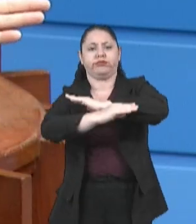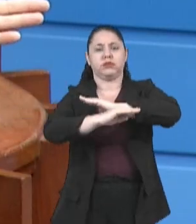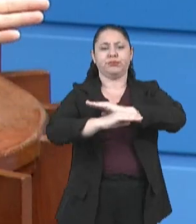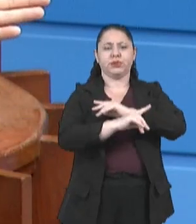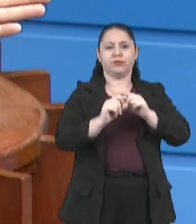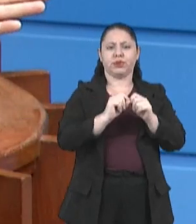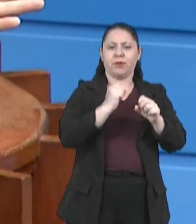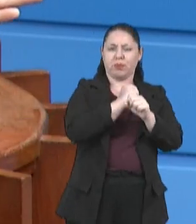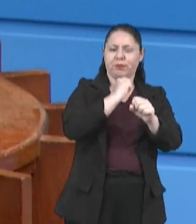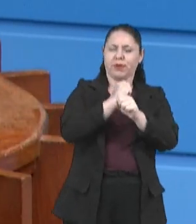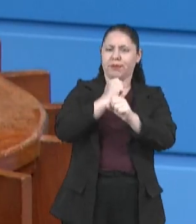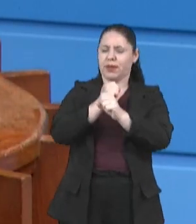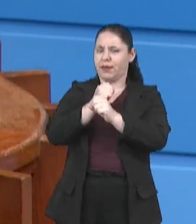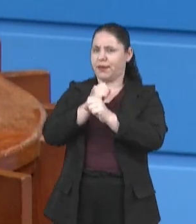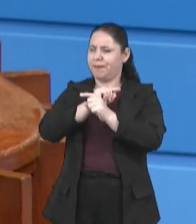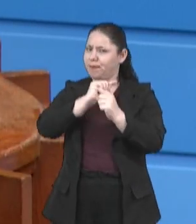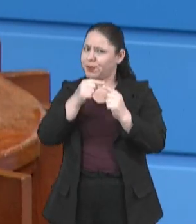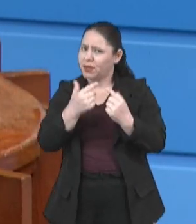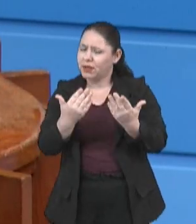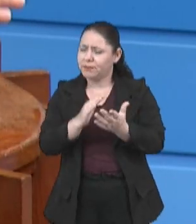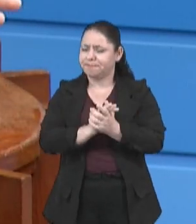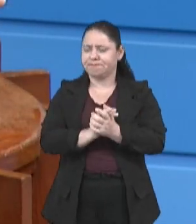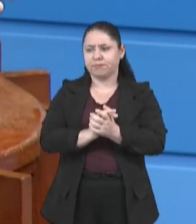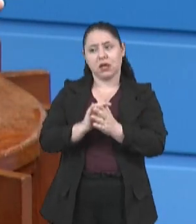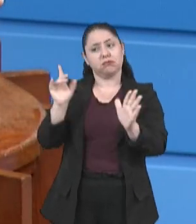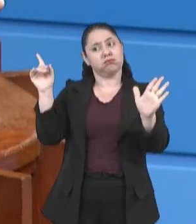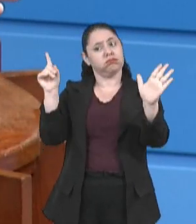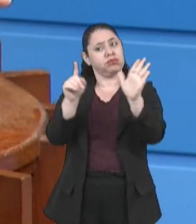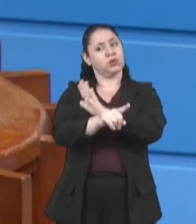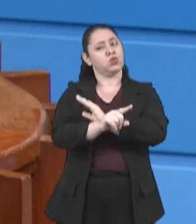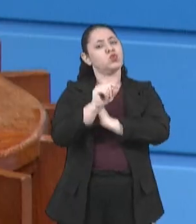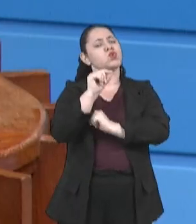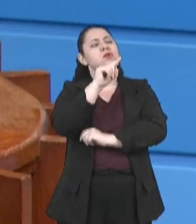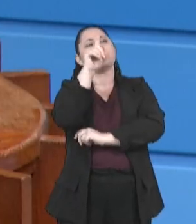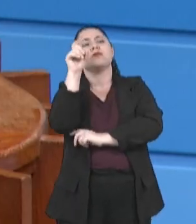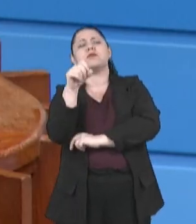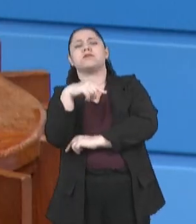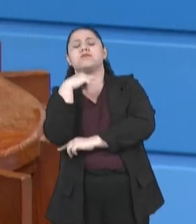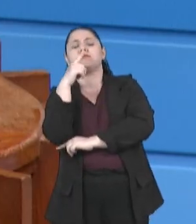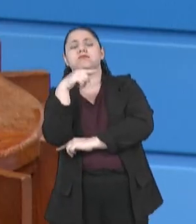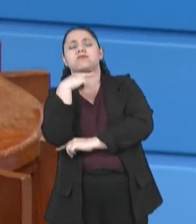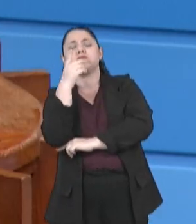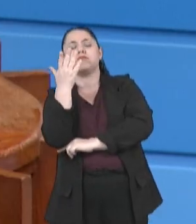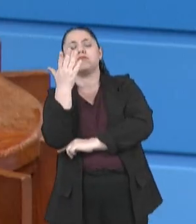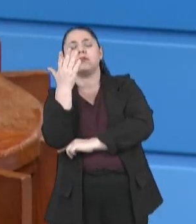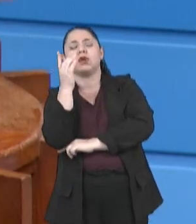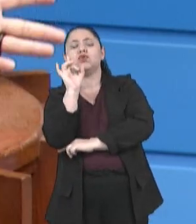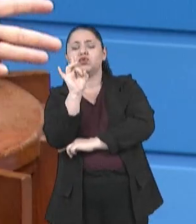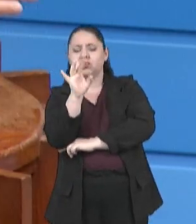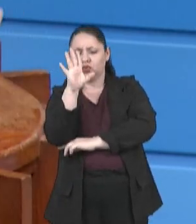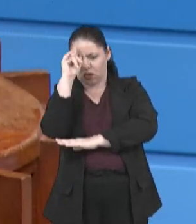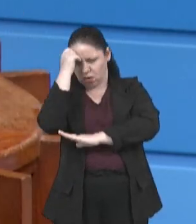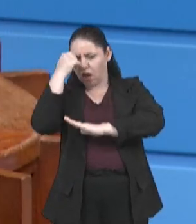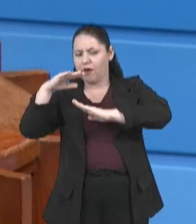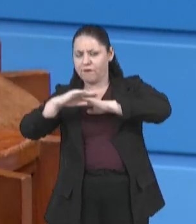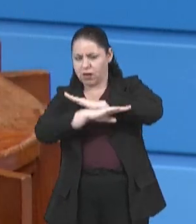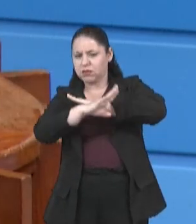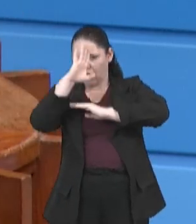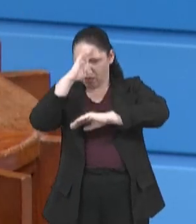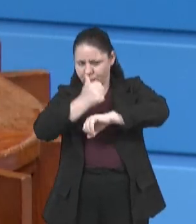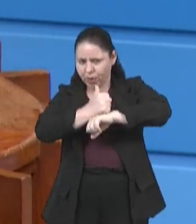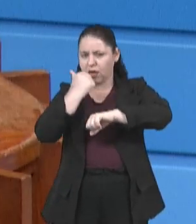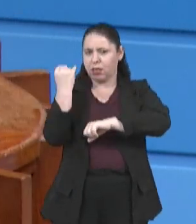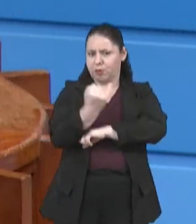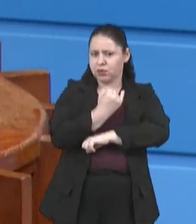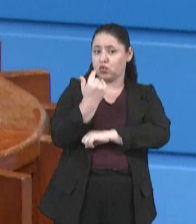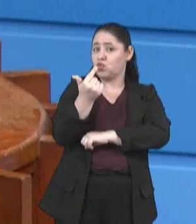no estado. E a gente fica perguntando se somente asfalto é importante e é